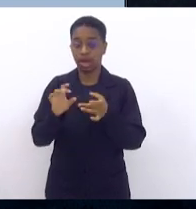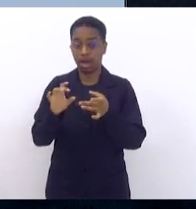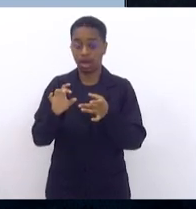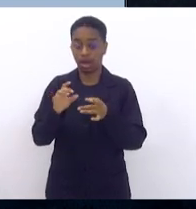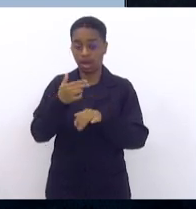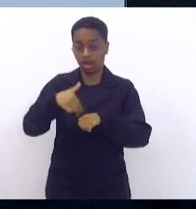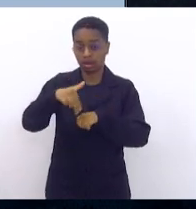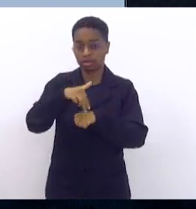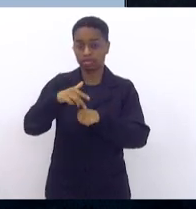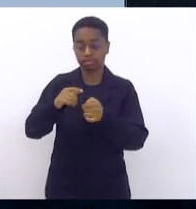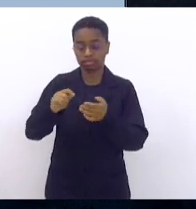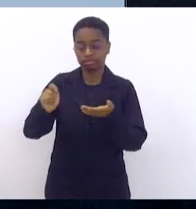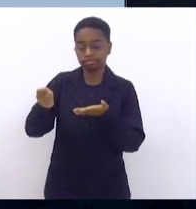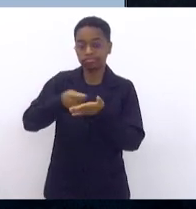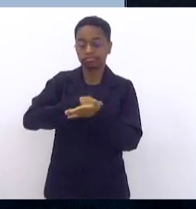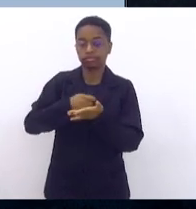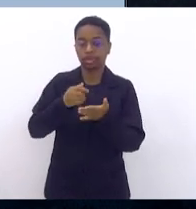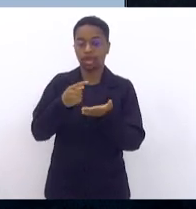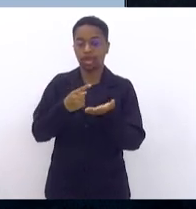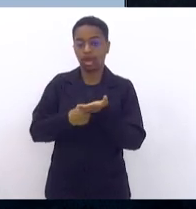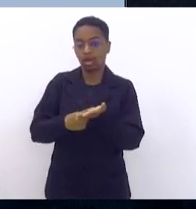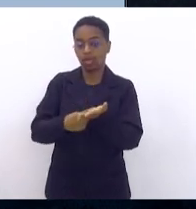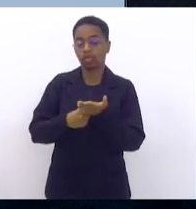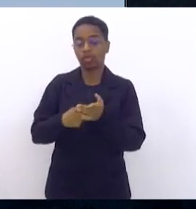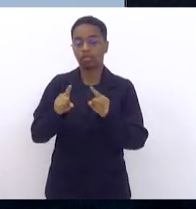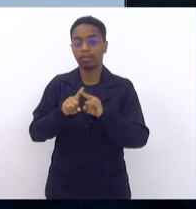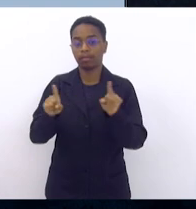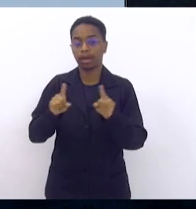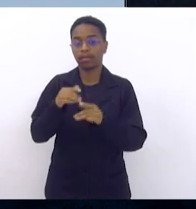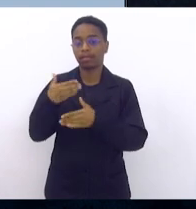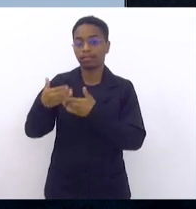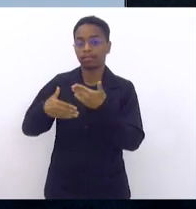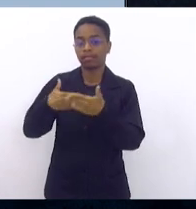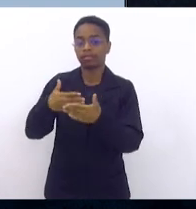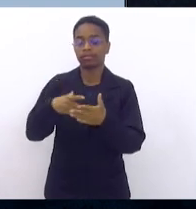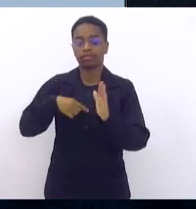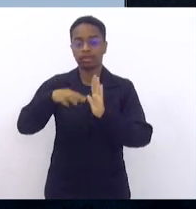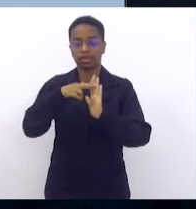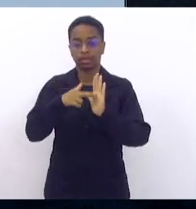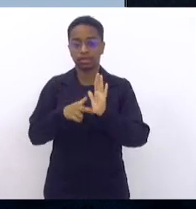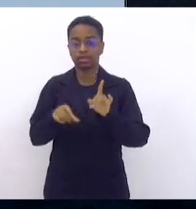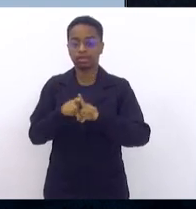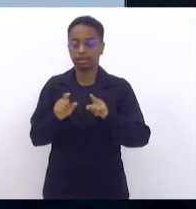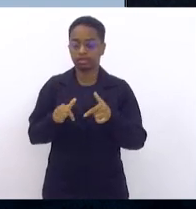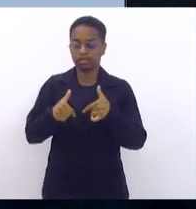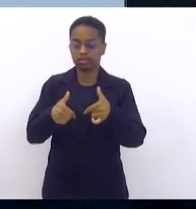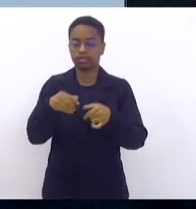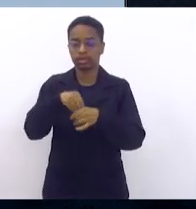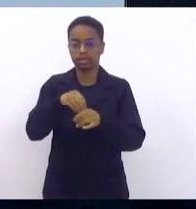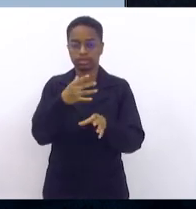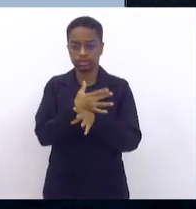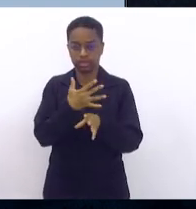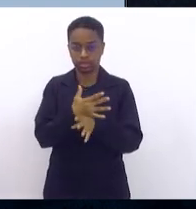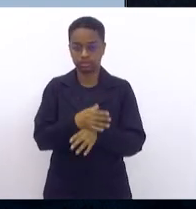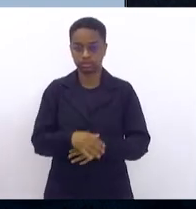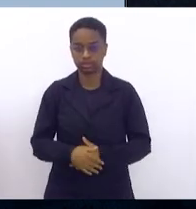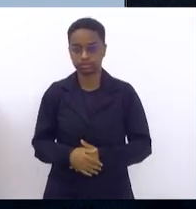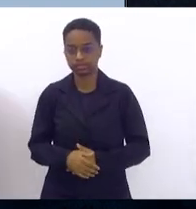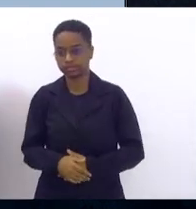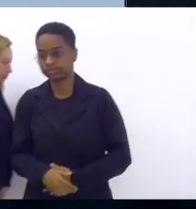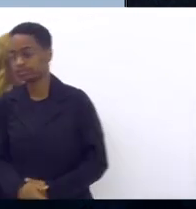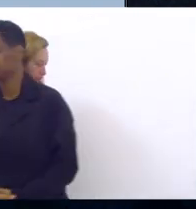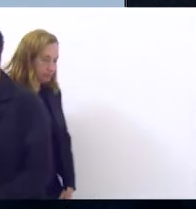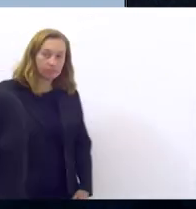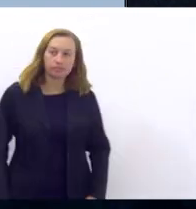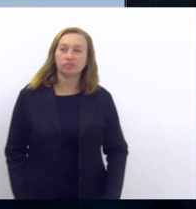mas esse processo fosse regulado né efetivado nas cidades e o Rio de Janeiro é uma cidade sede